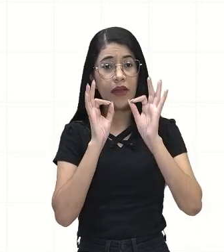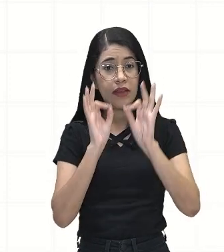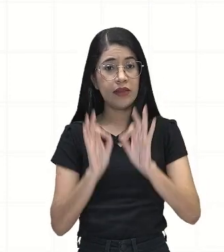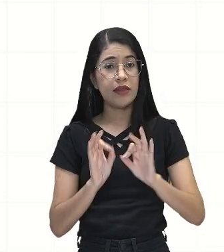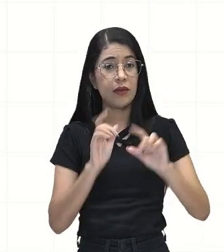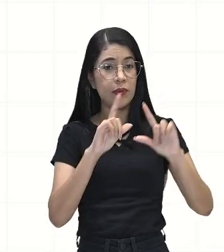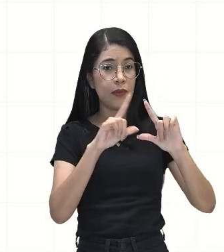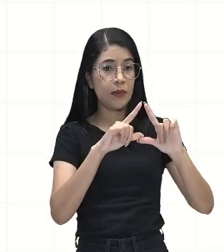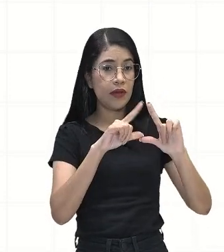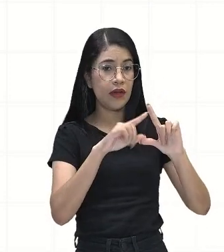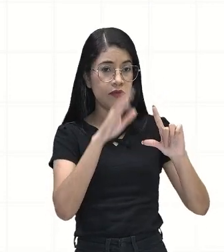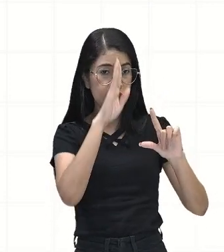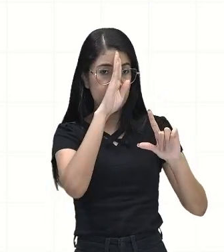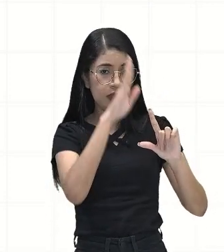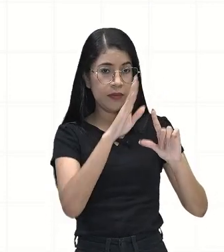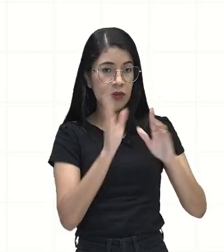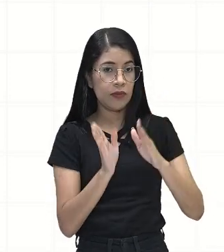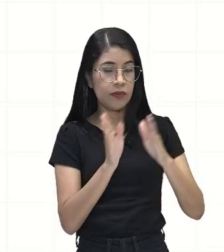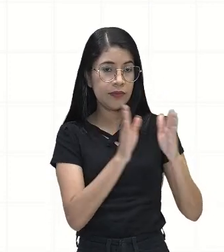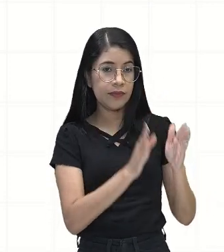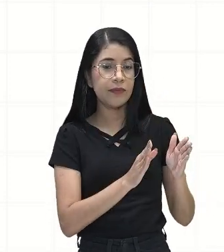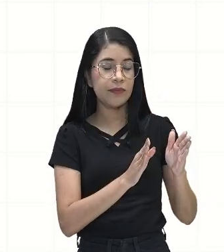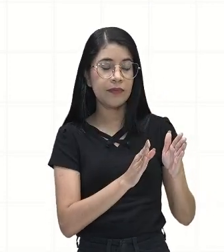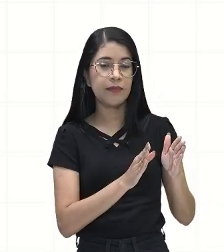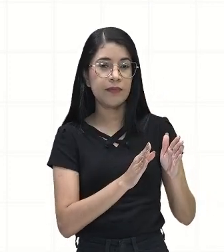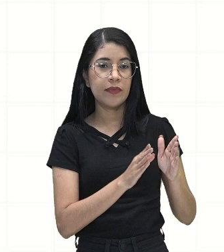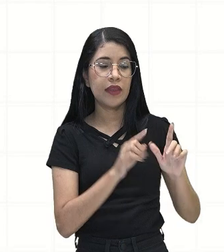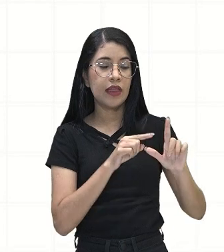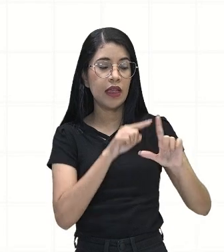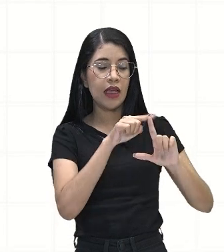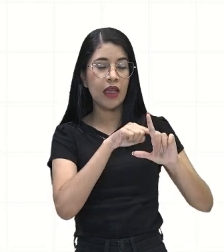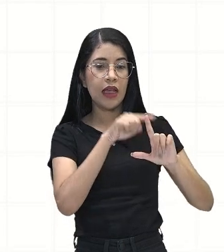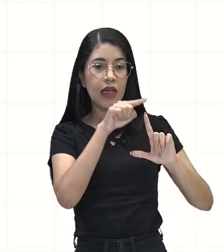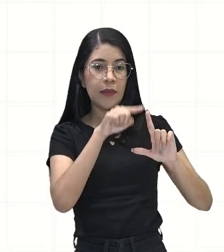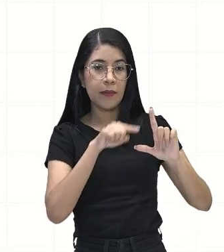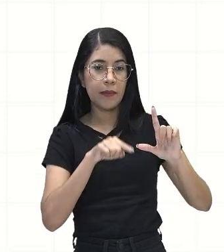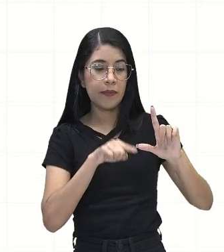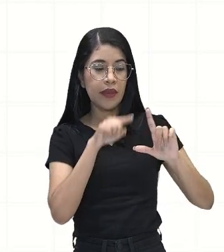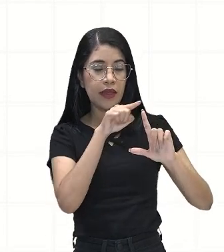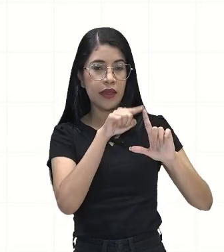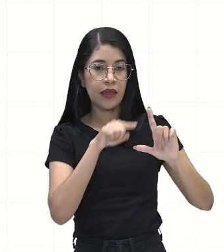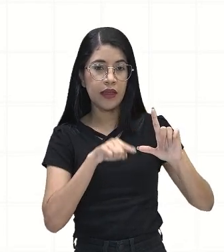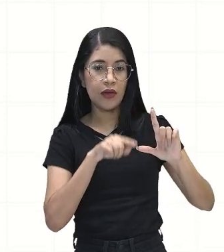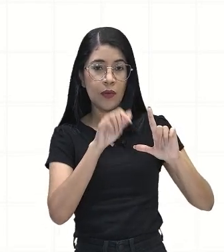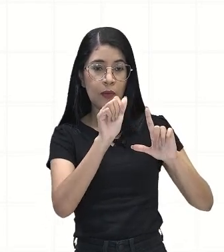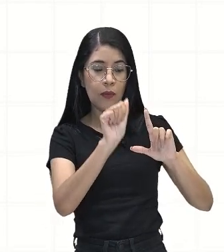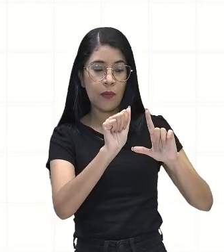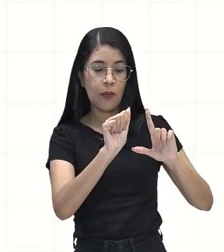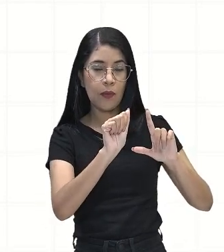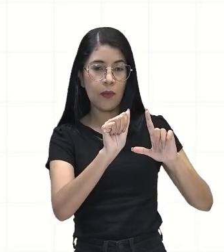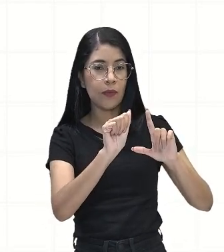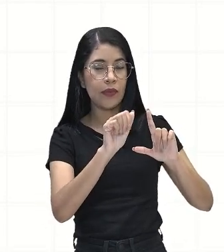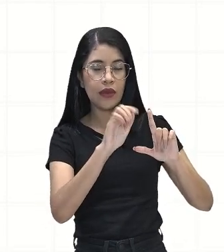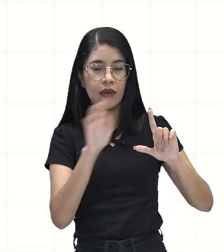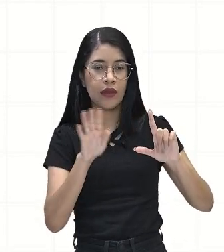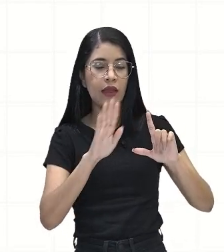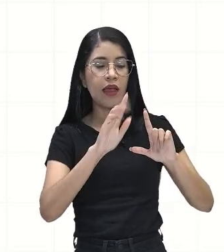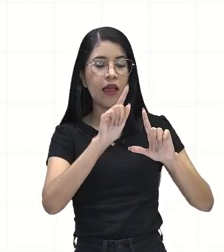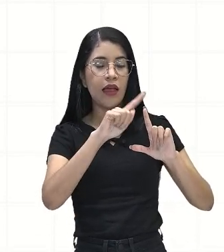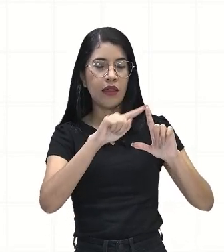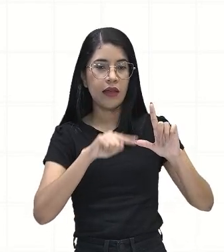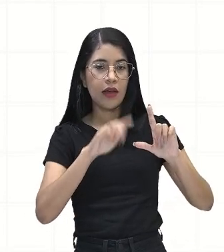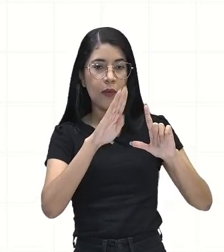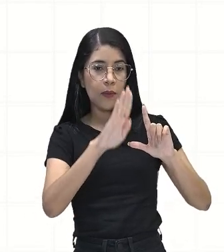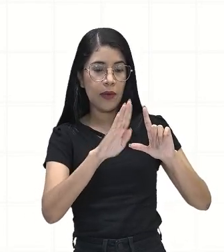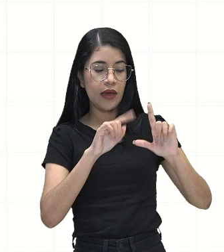nesse triângulo por enquanto, que esse tamanho aqui, A, vai estar para o tamanho B. Por